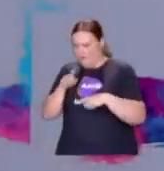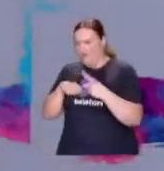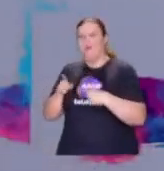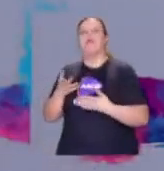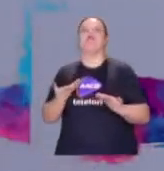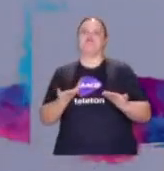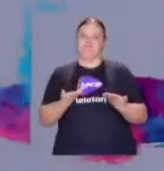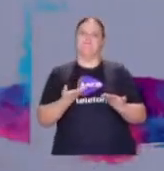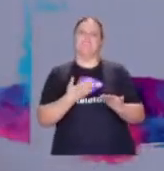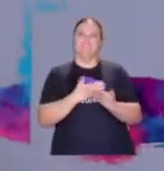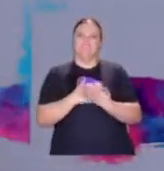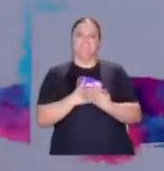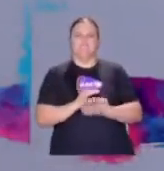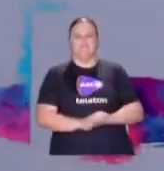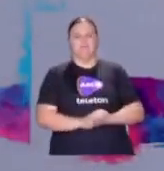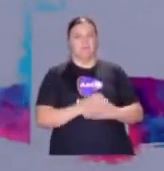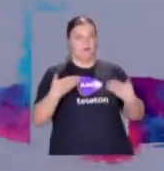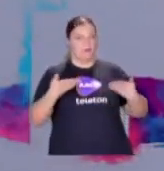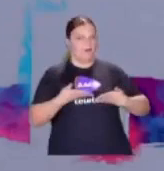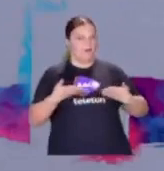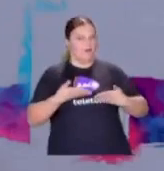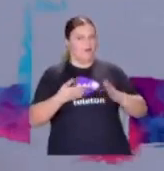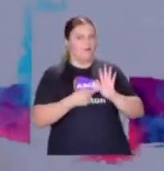Gente, agora sim, é pra mostrar...